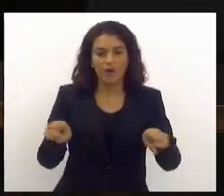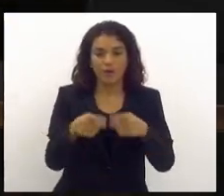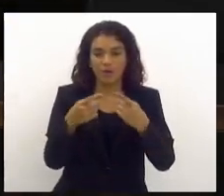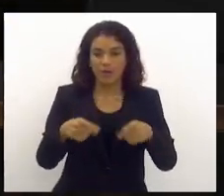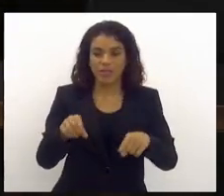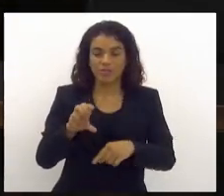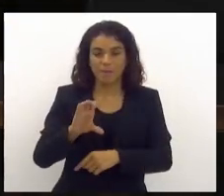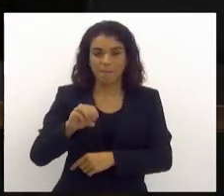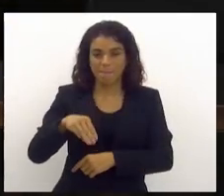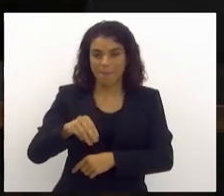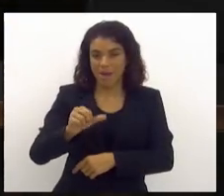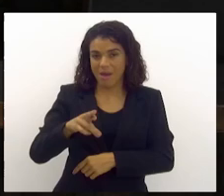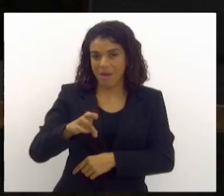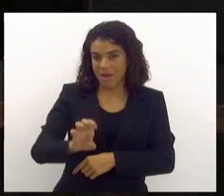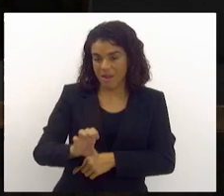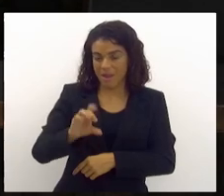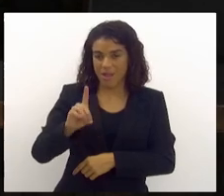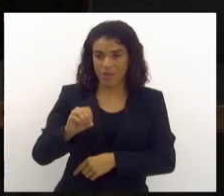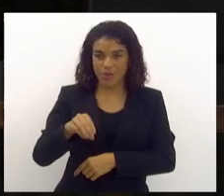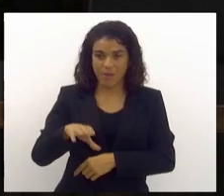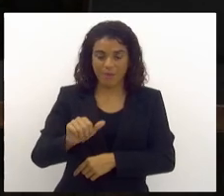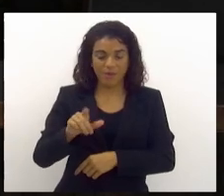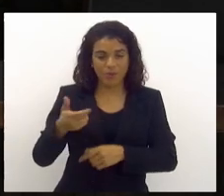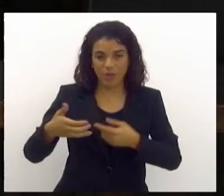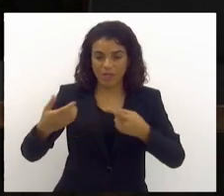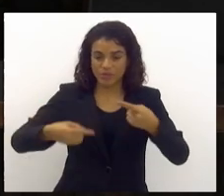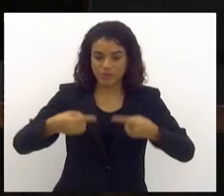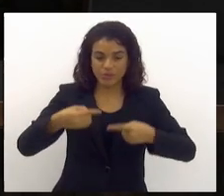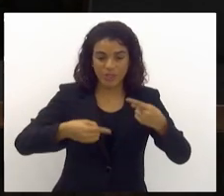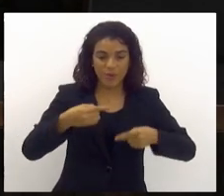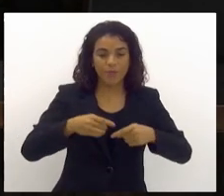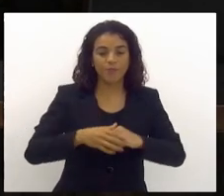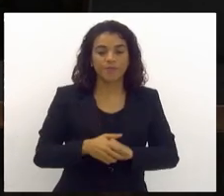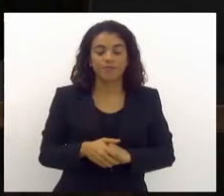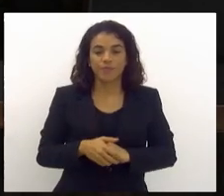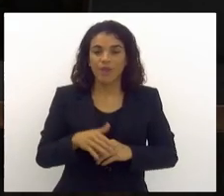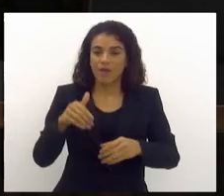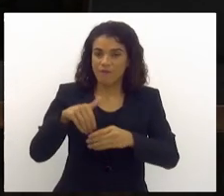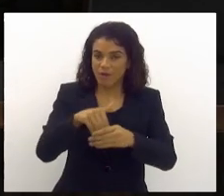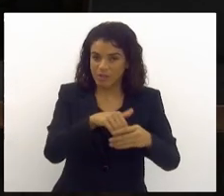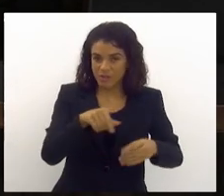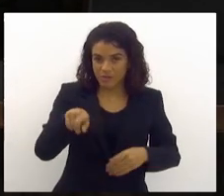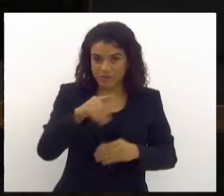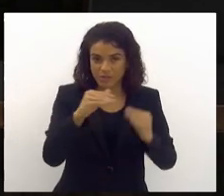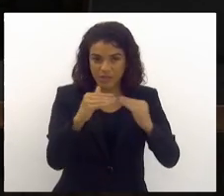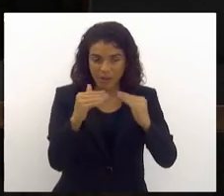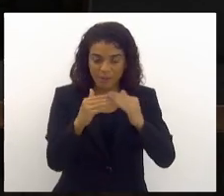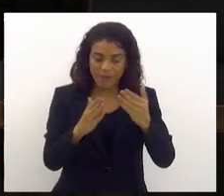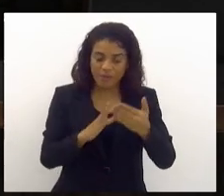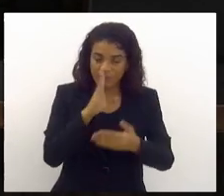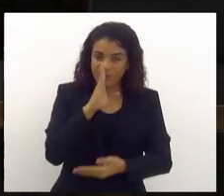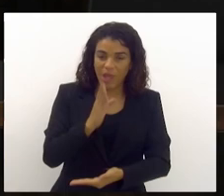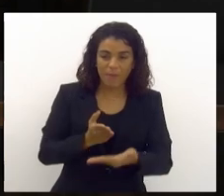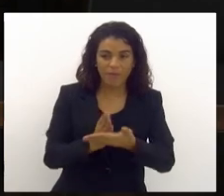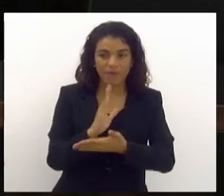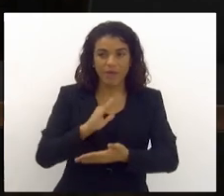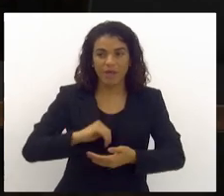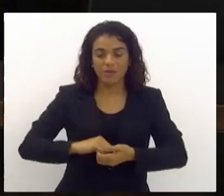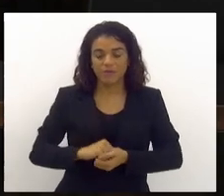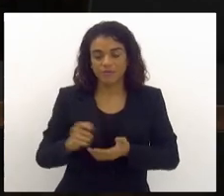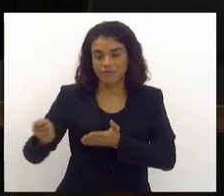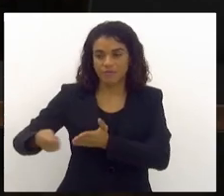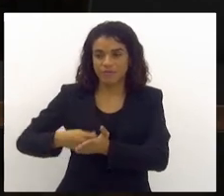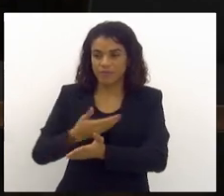do Amanhã. Em discussão, não havendo quem queira discutir, encerrada a discussão. Em votação, os senhores que aprovam permaneçam como estão, aprovado,